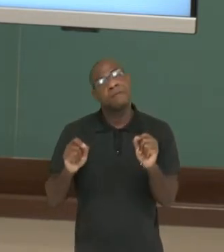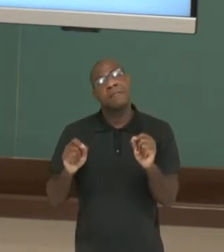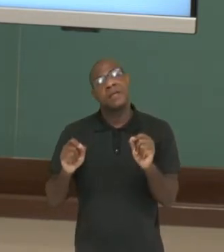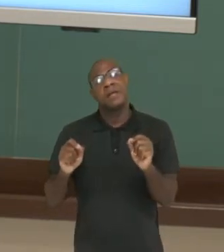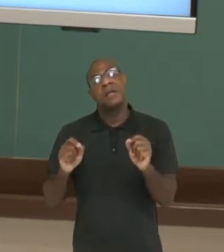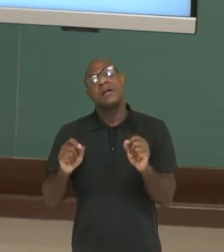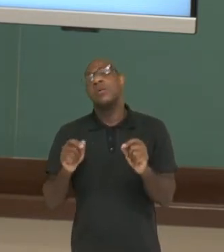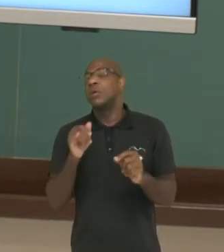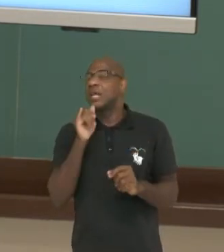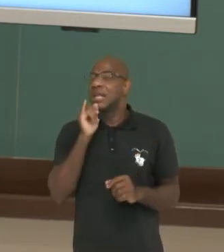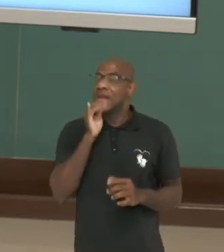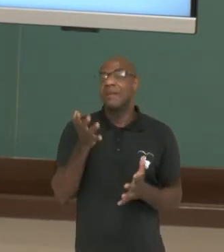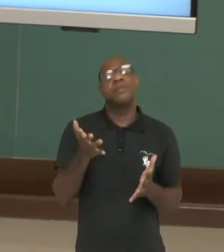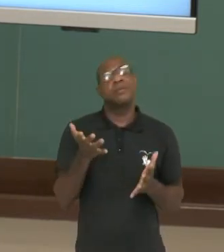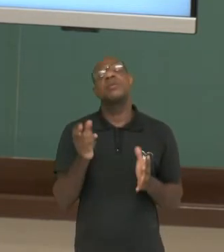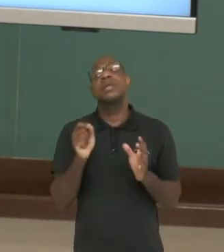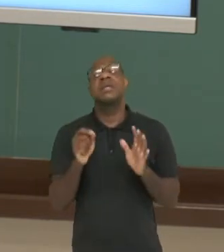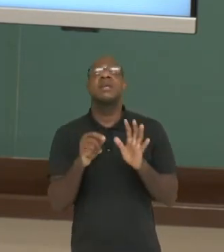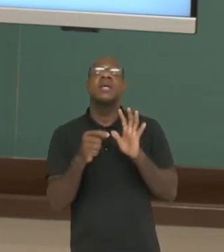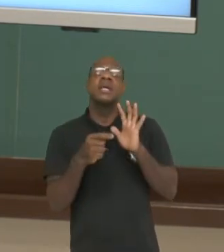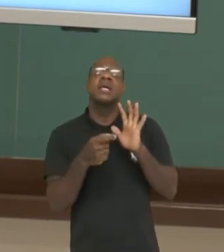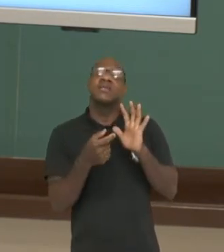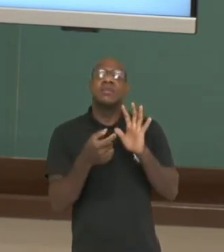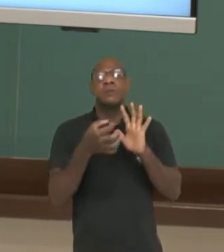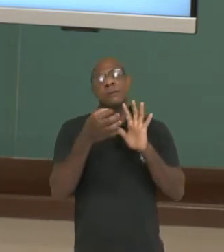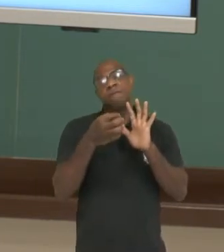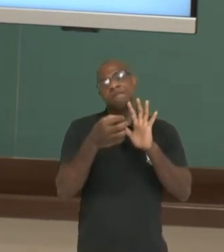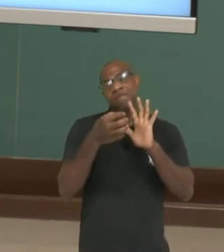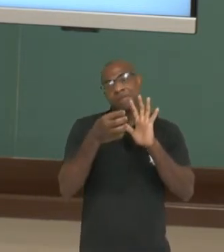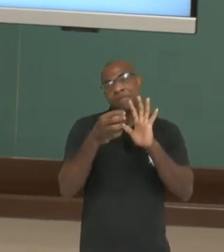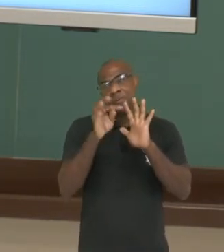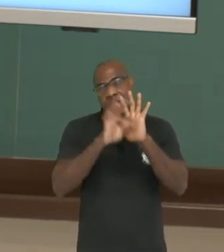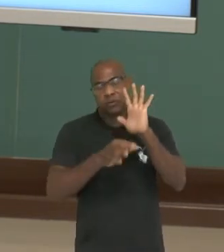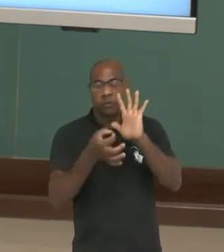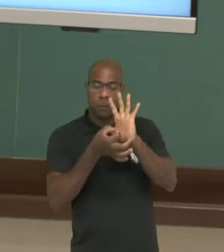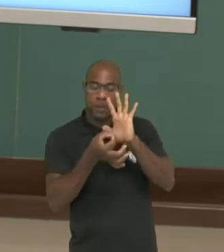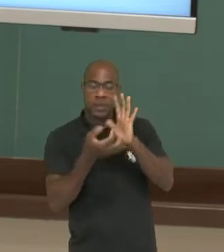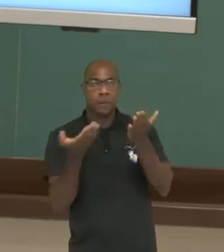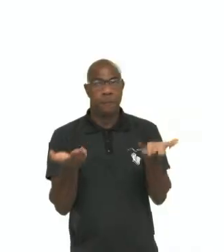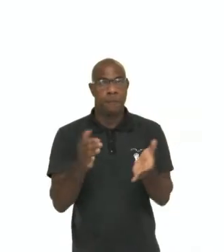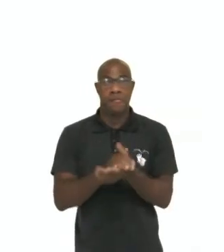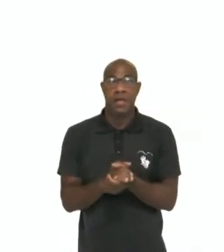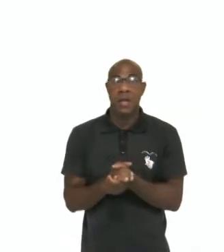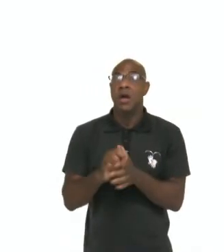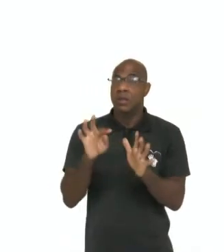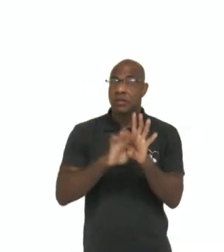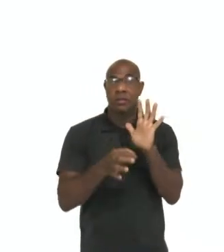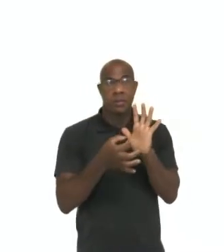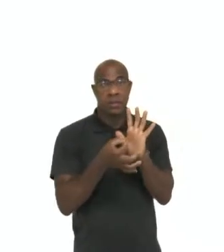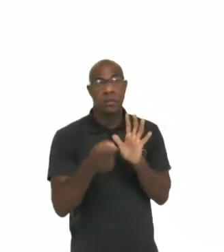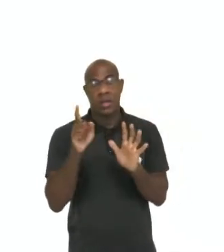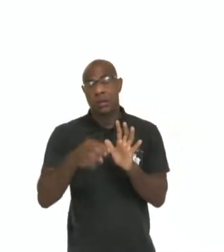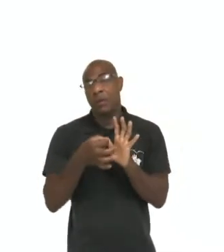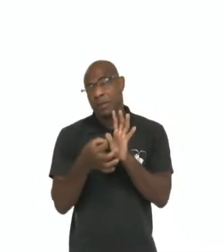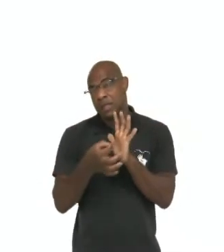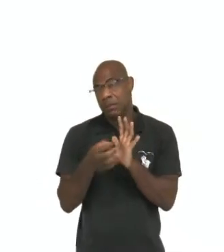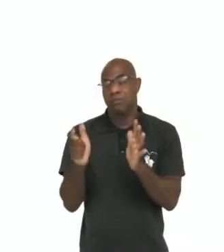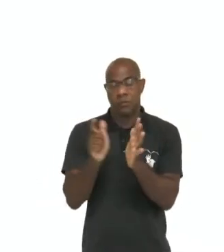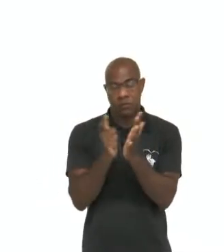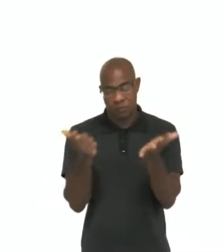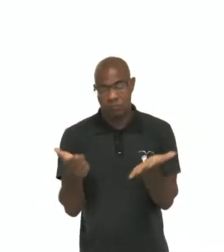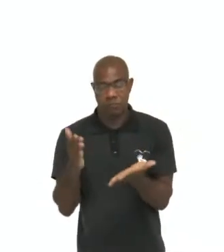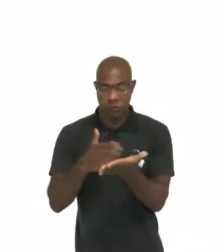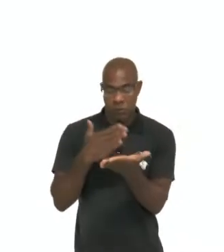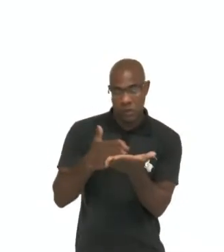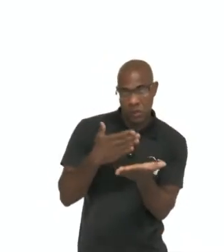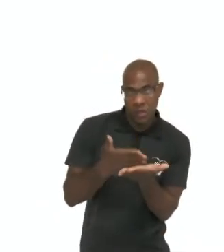bom exemplo de artigo de opinião. Então vejam, o artigo de opinião. Na seção opinião de jornais,